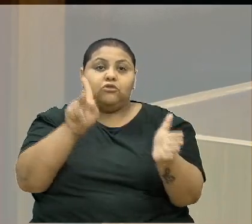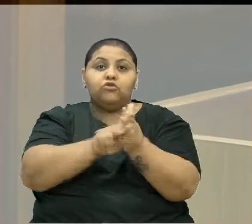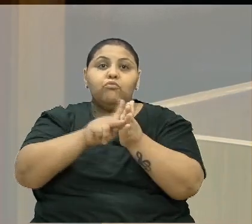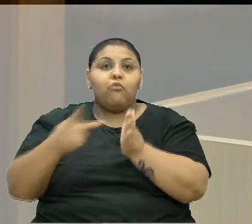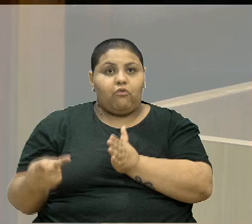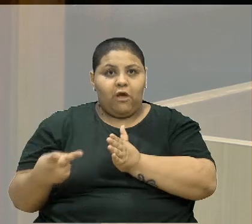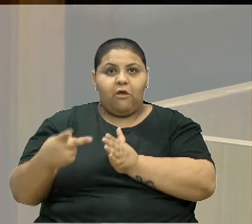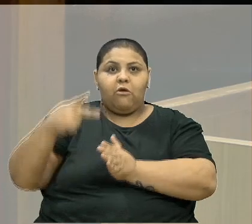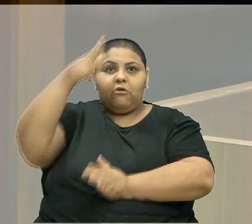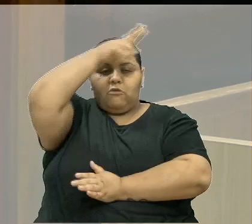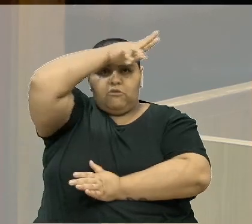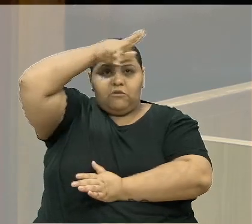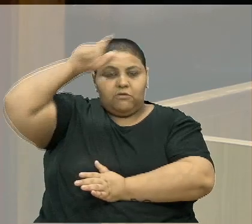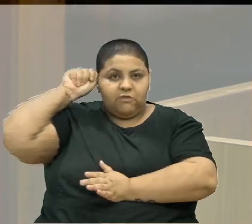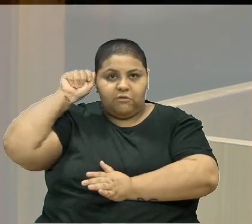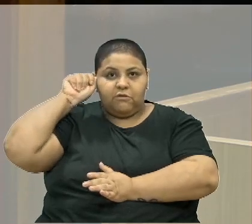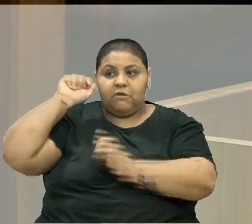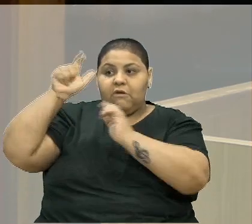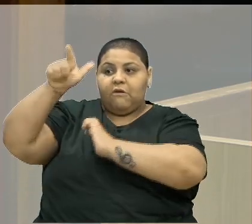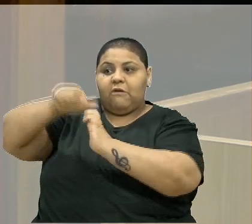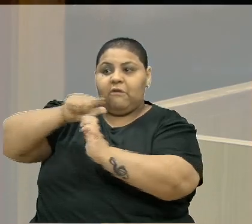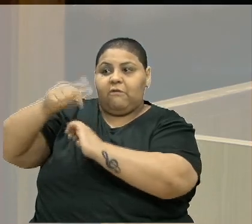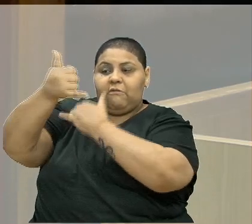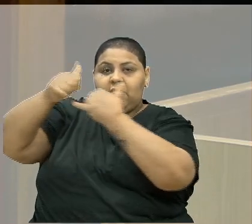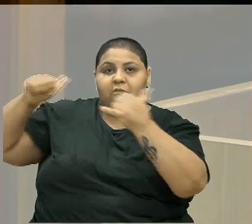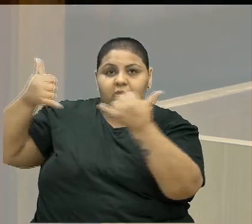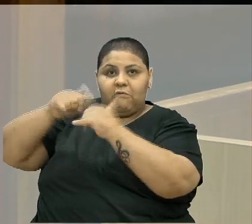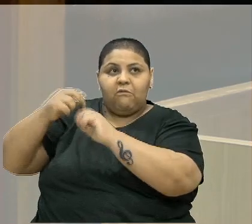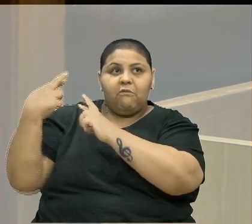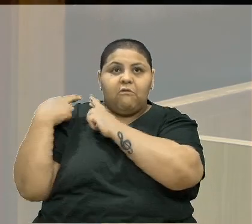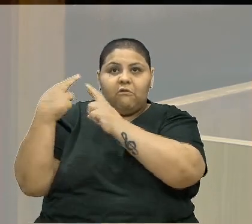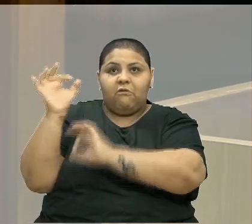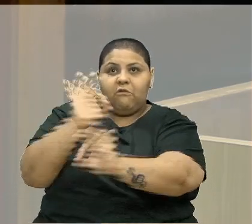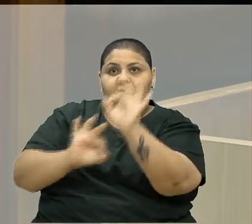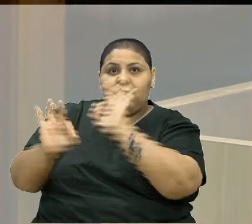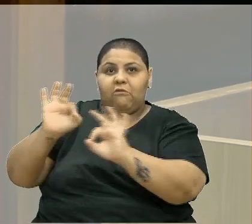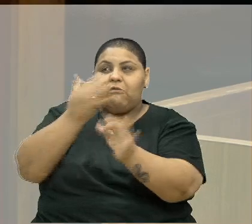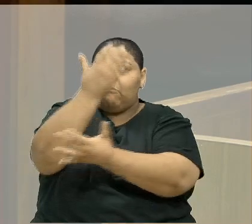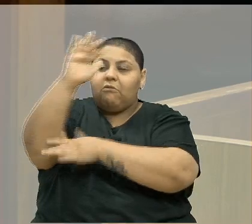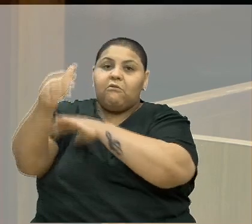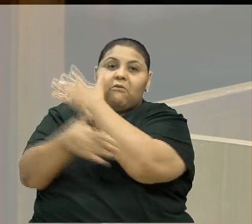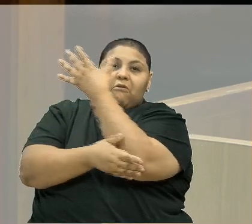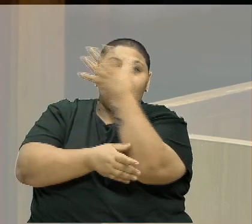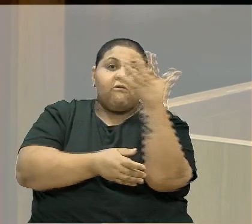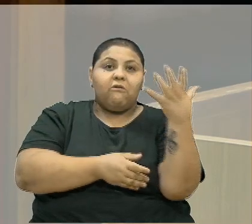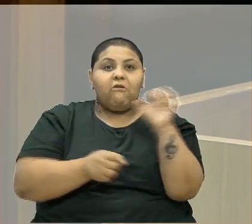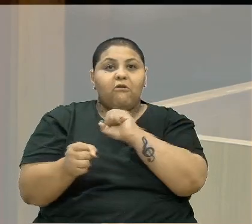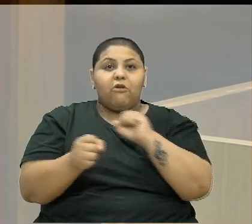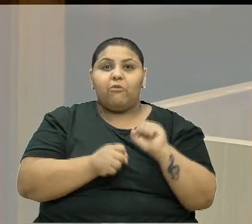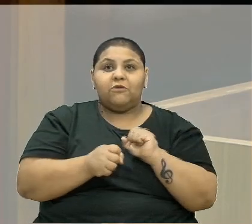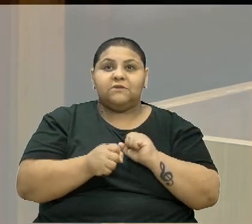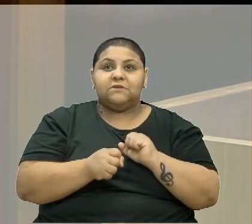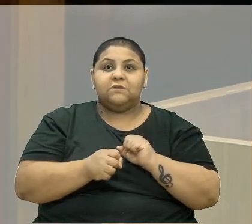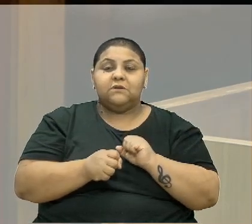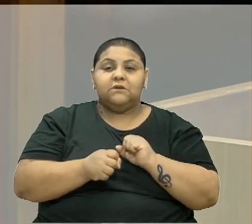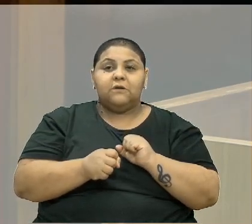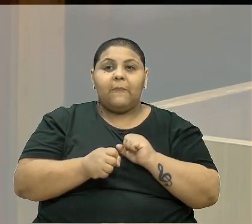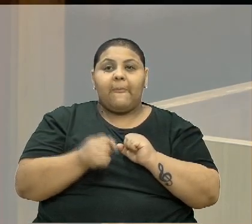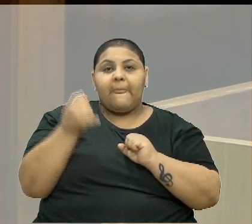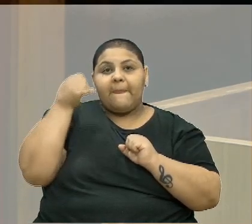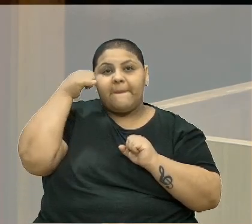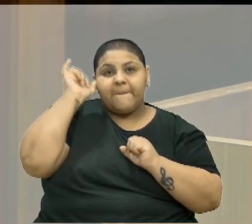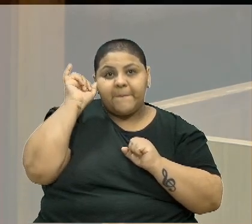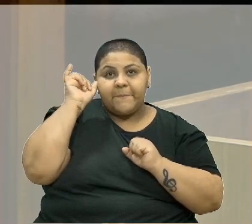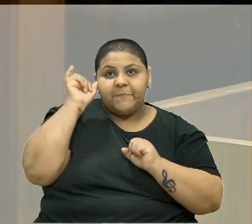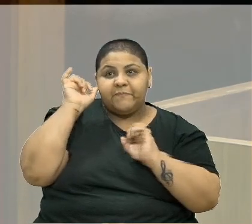As concessionárias de energia, por sua vez, serão encarregadas do manejo de vegetação que possa interferir em